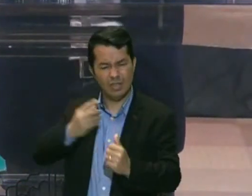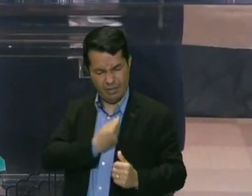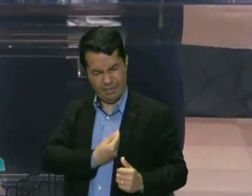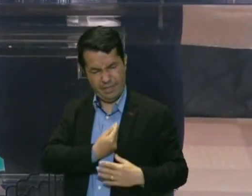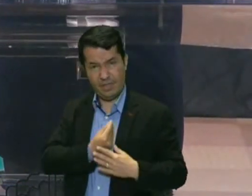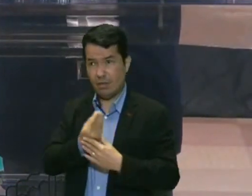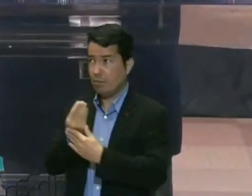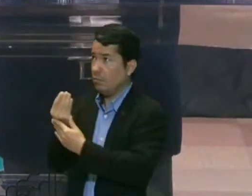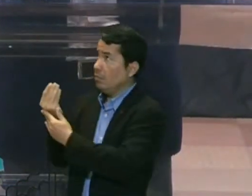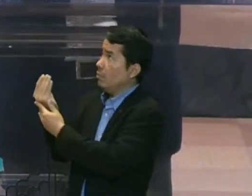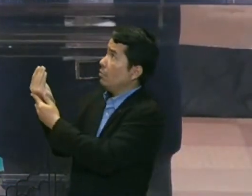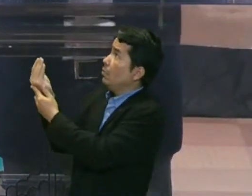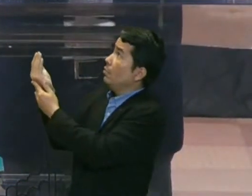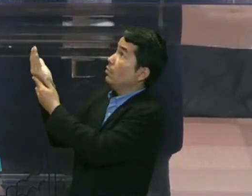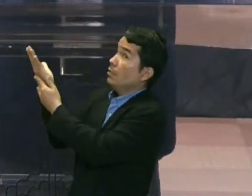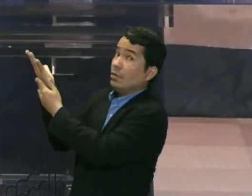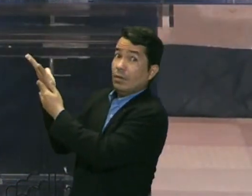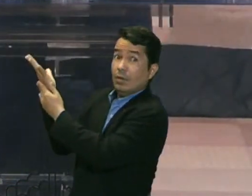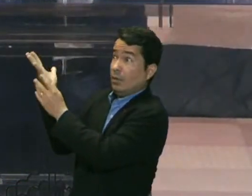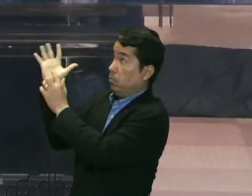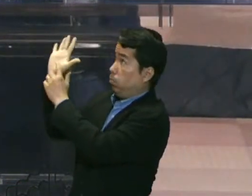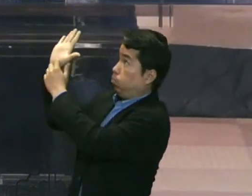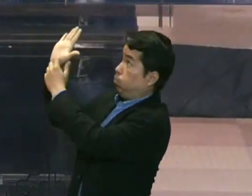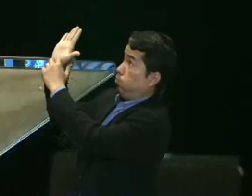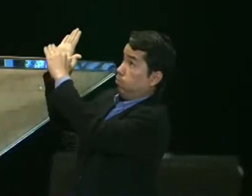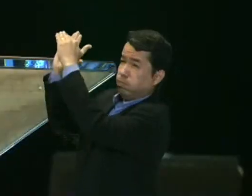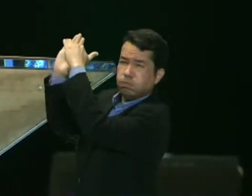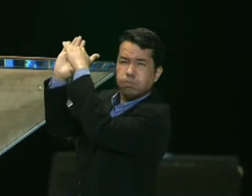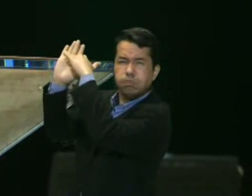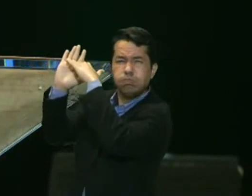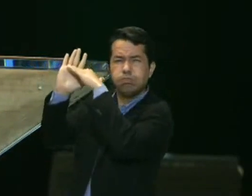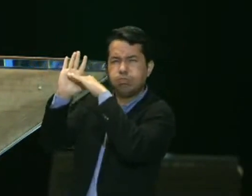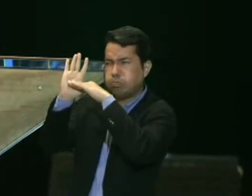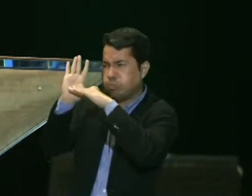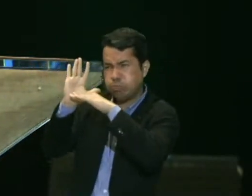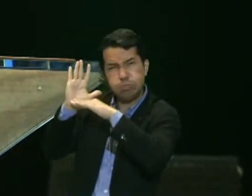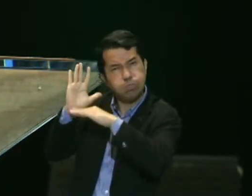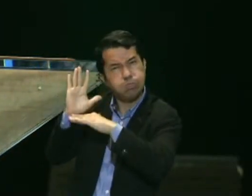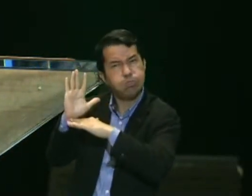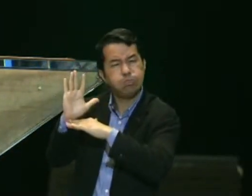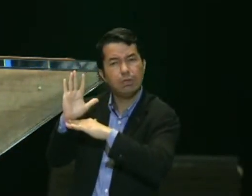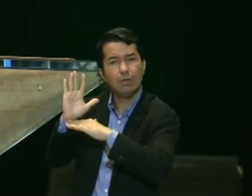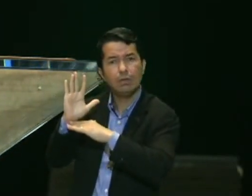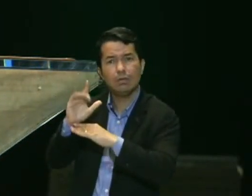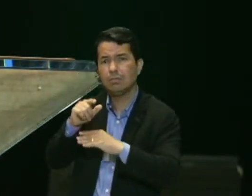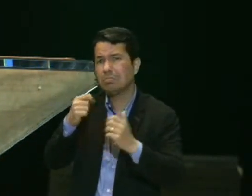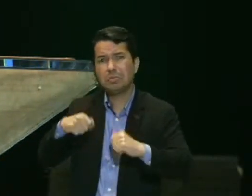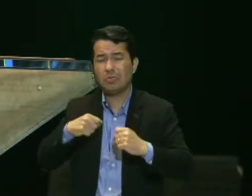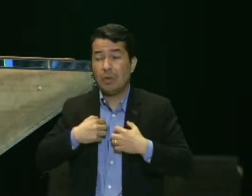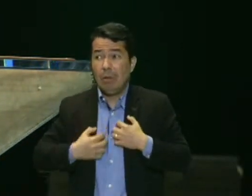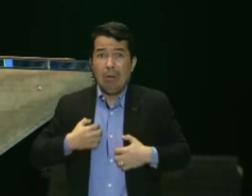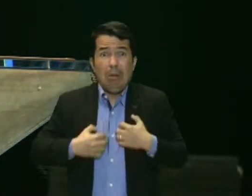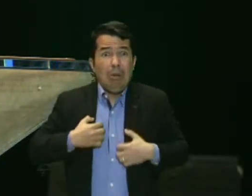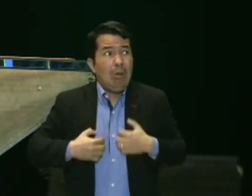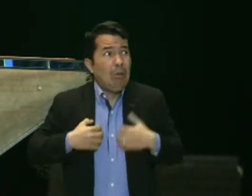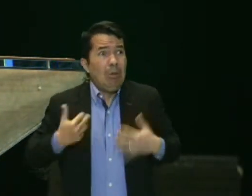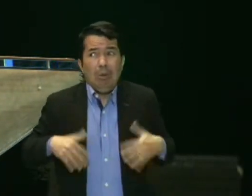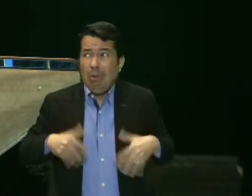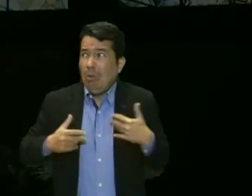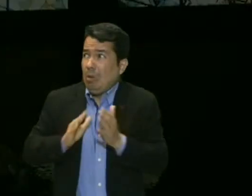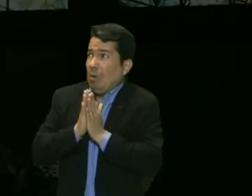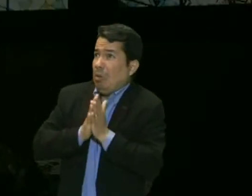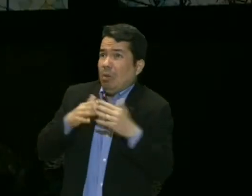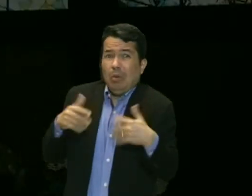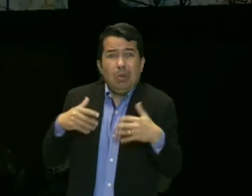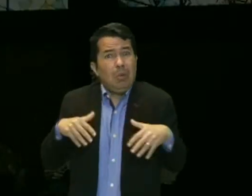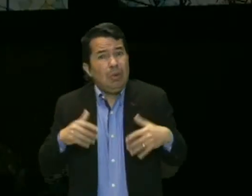de oração e súplica com ações de graças. Qual que é a segunda dica que eu encontro nesse texto? Na